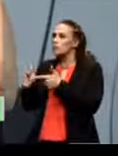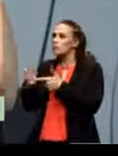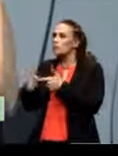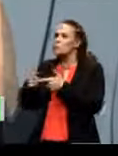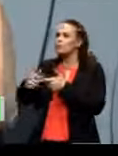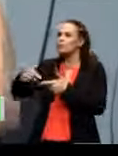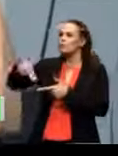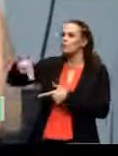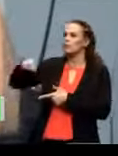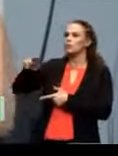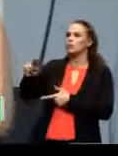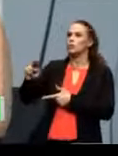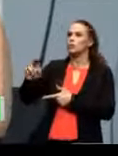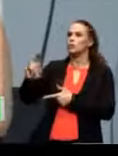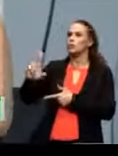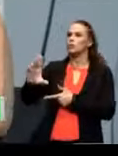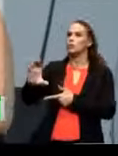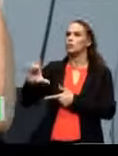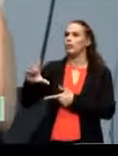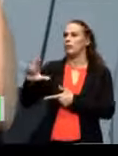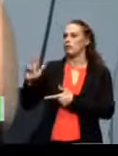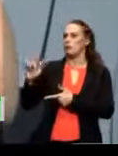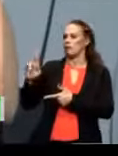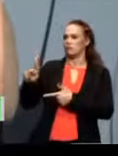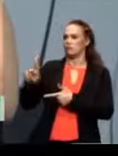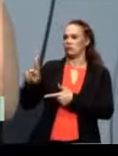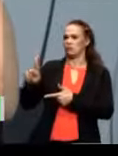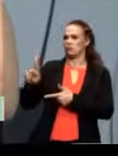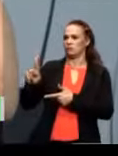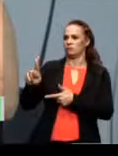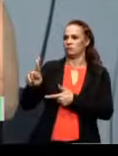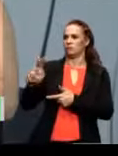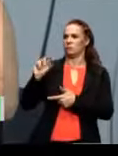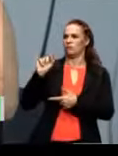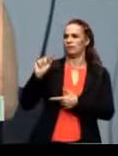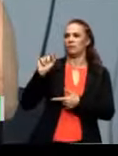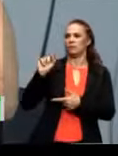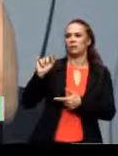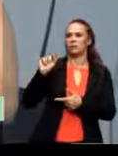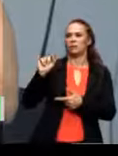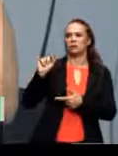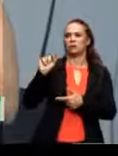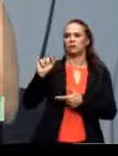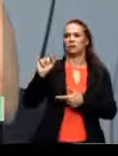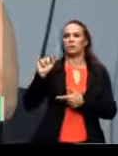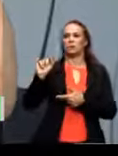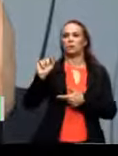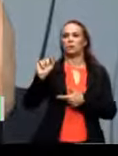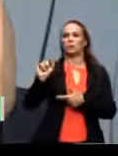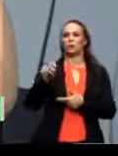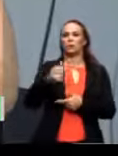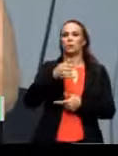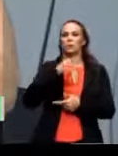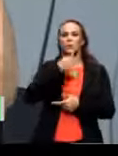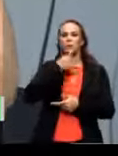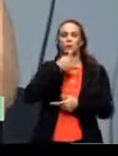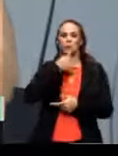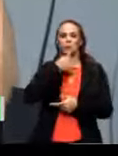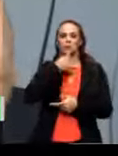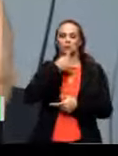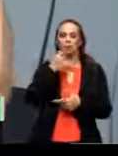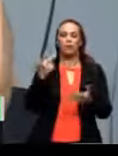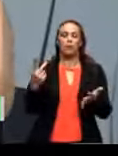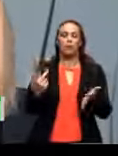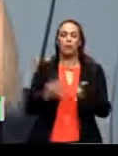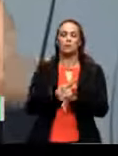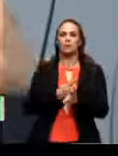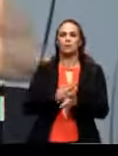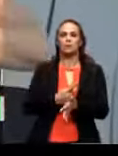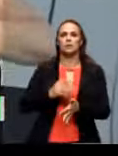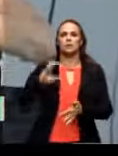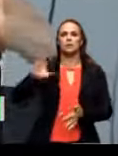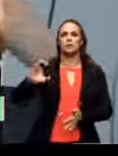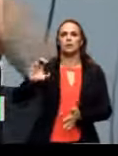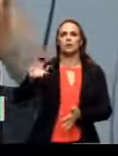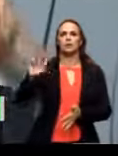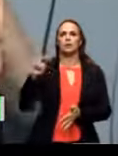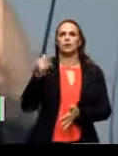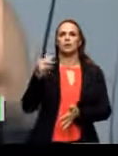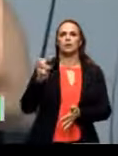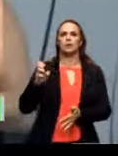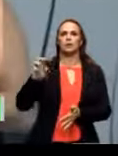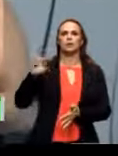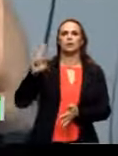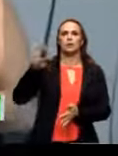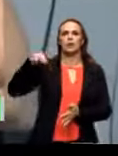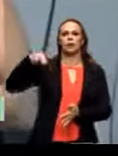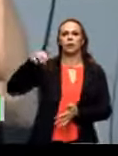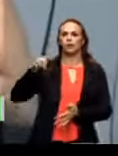de Chernobyl, né? Um acidente nuclear de grande proporção, e aí contamina, né, o